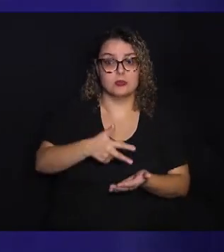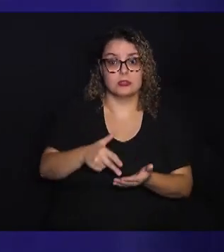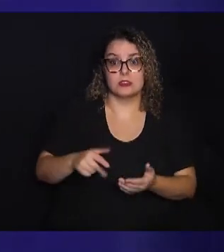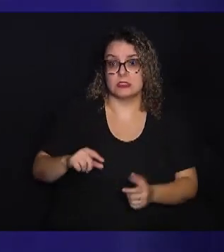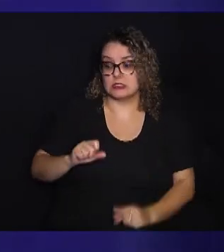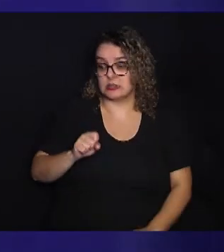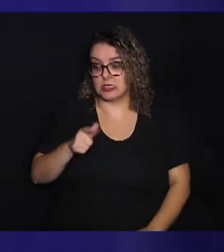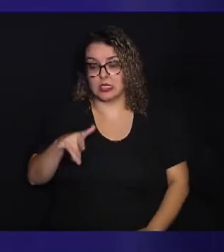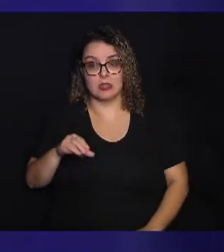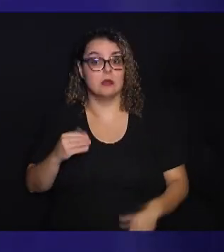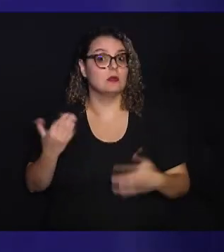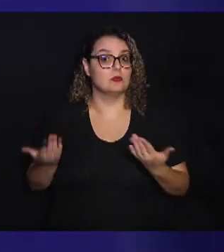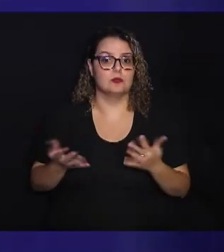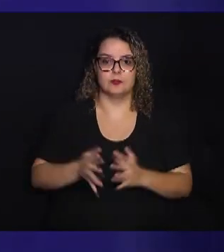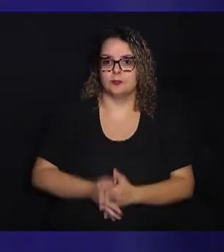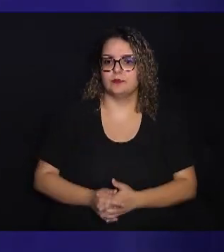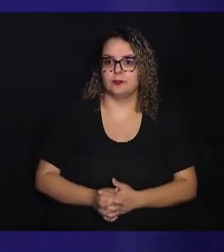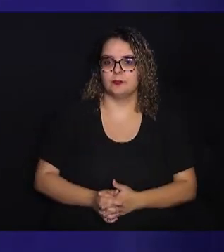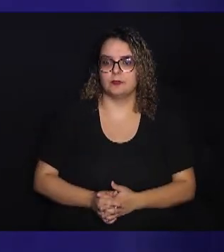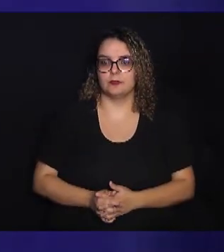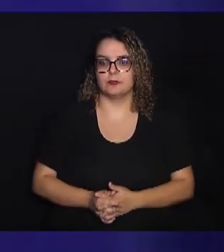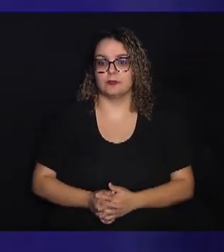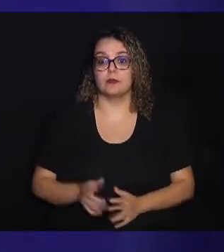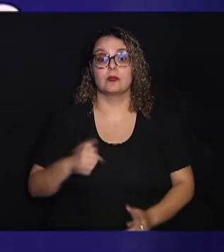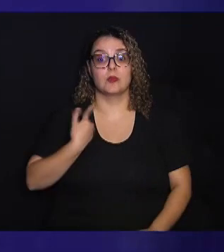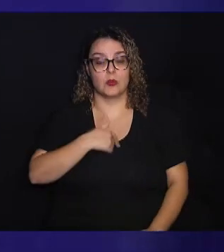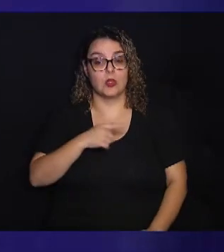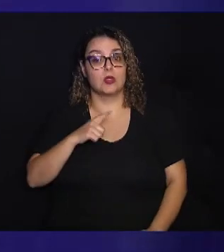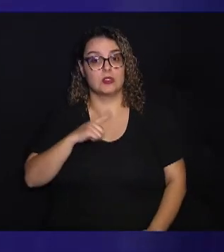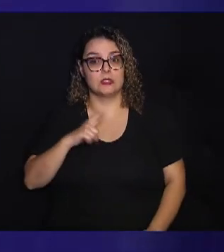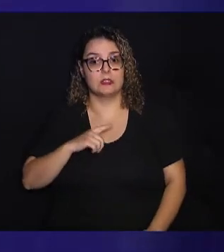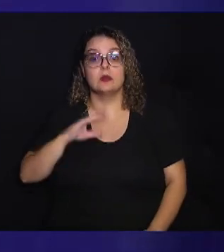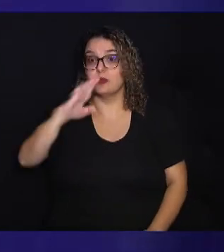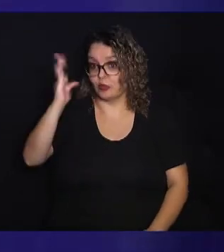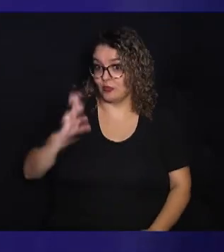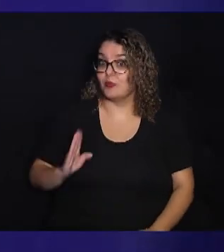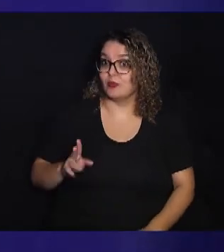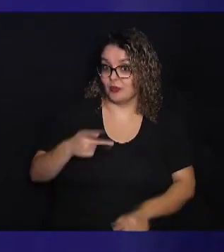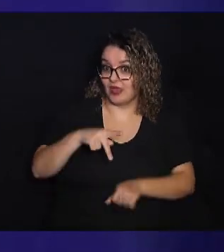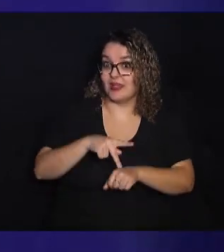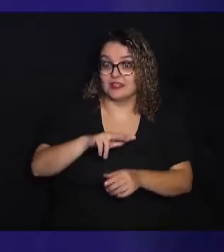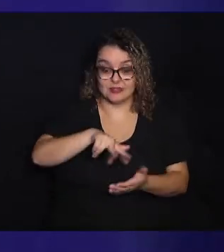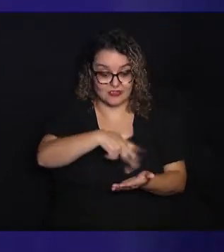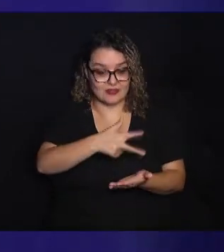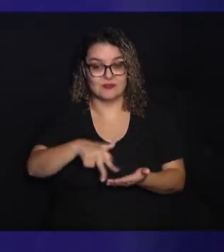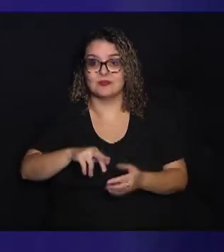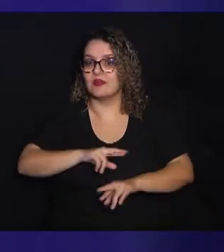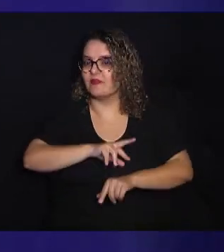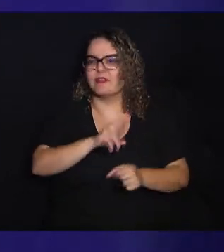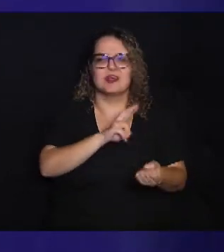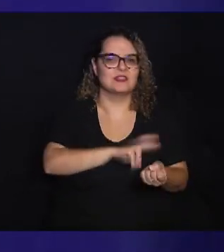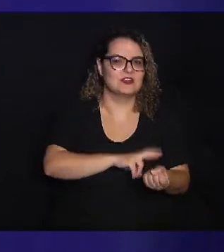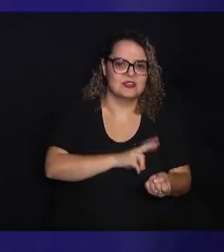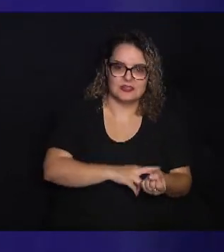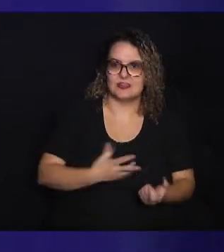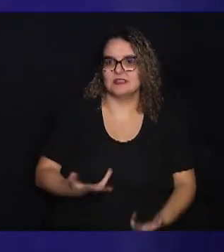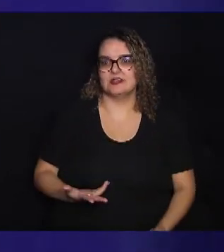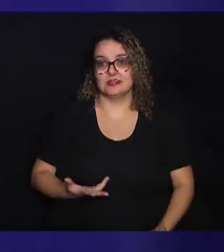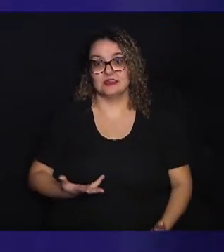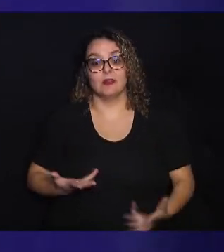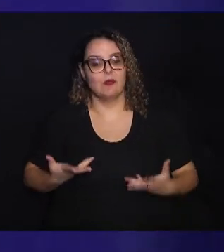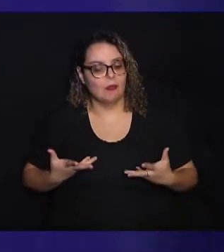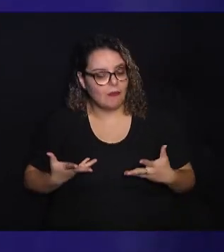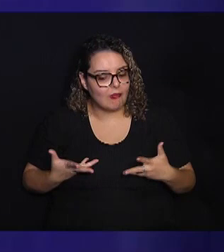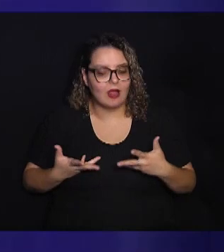salão, enfim. Nós temos, o Brasil é o país da dança, nós temos muitos ritmos, a gente tem uma riqueza cultural